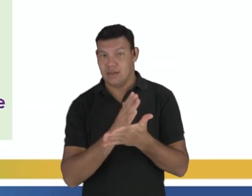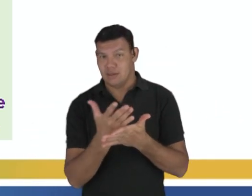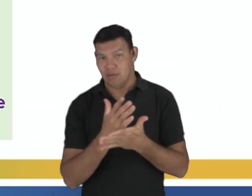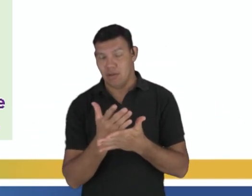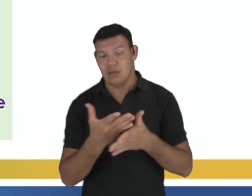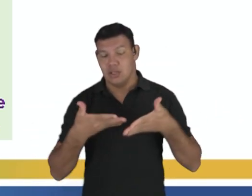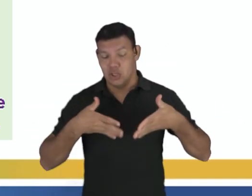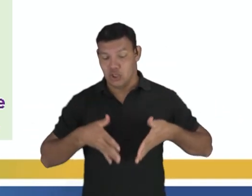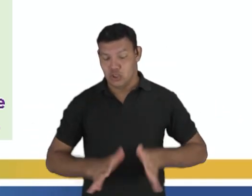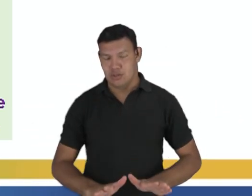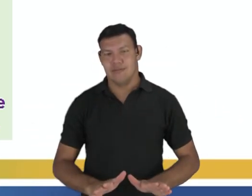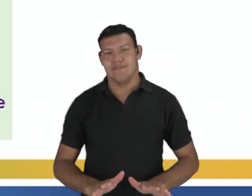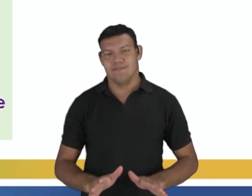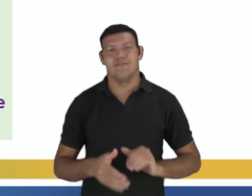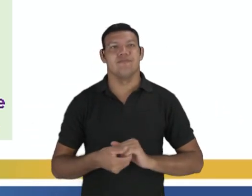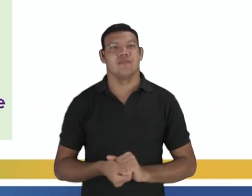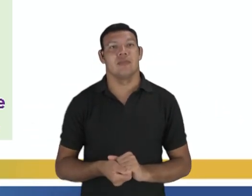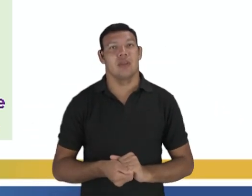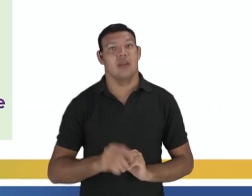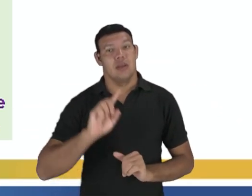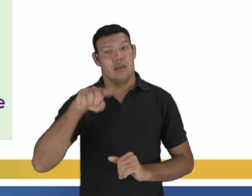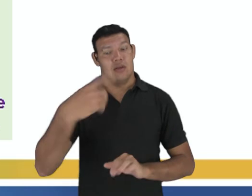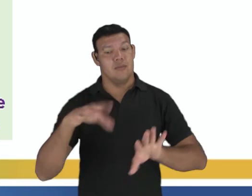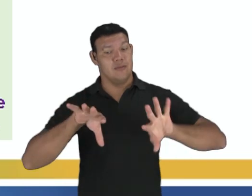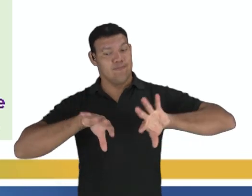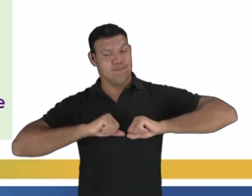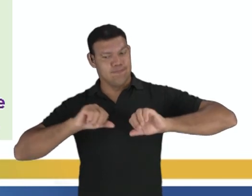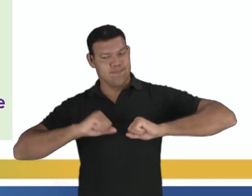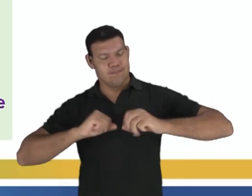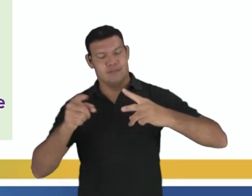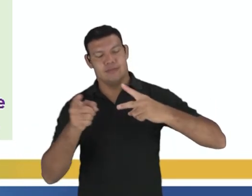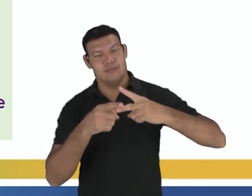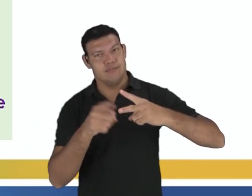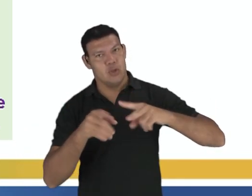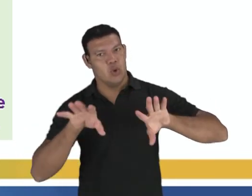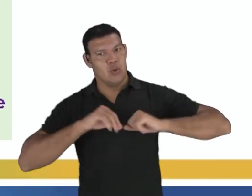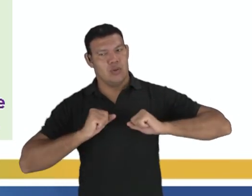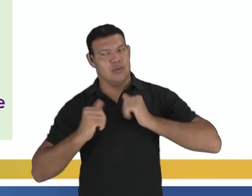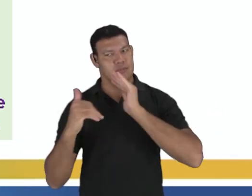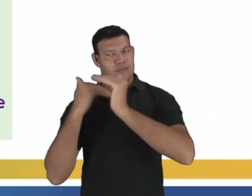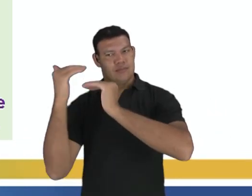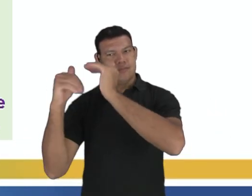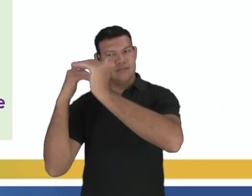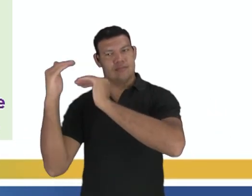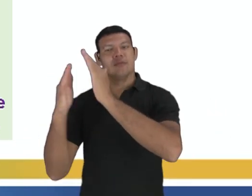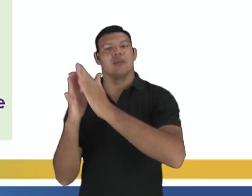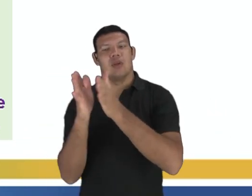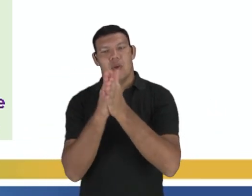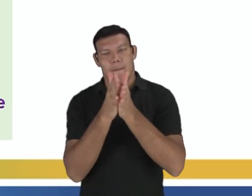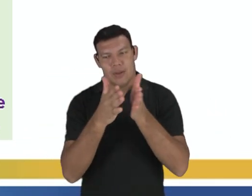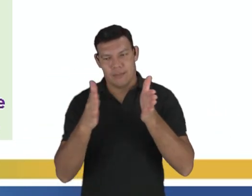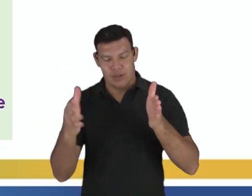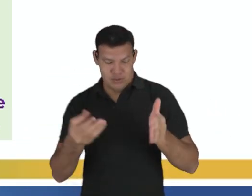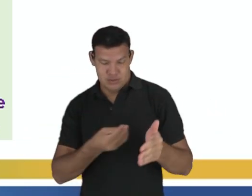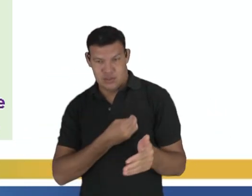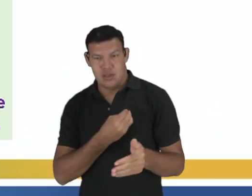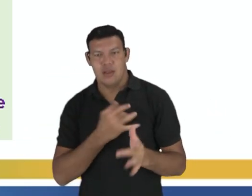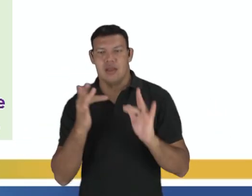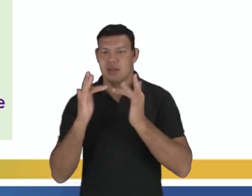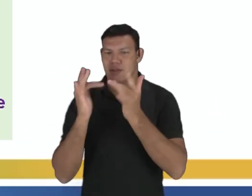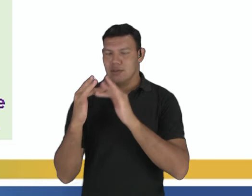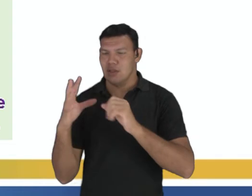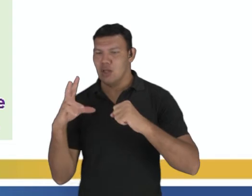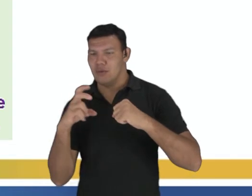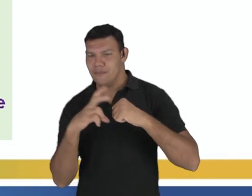imunes inatas, que já nascem conosco. Do outro lado, nós temos a resposta imune adquirida, que nós vamos desenvolvendo ao longo da vida. Quando nós entramos